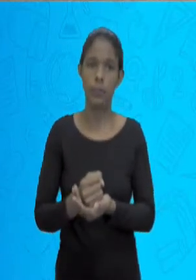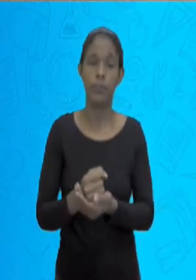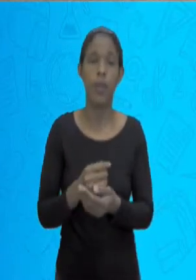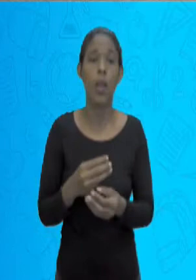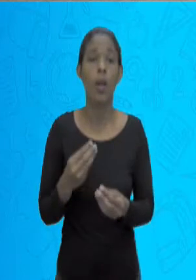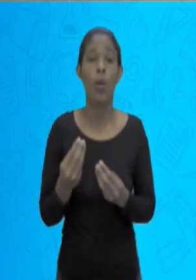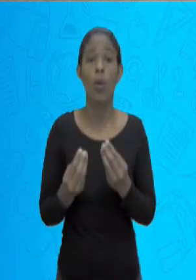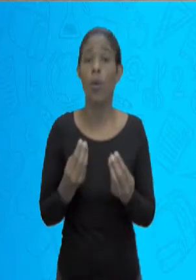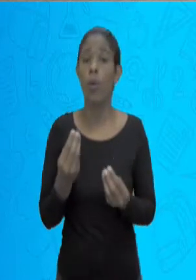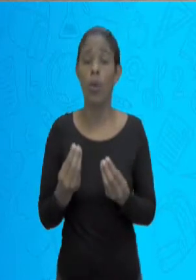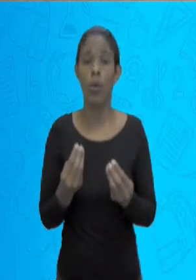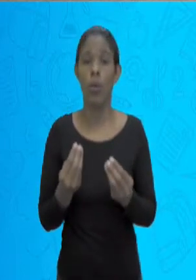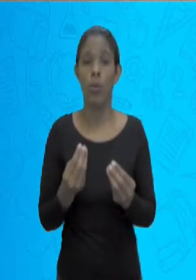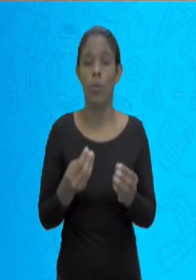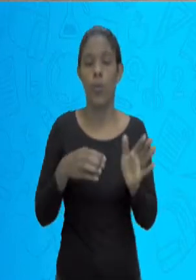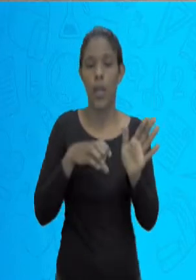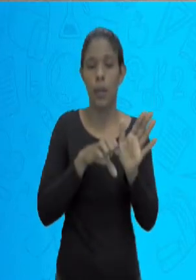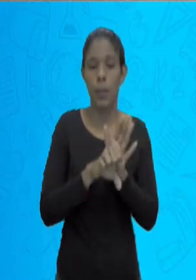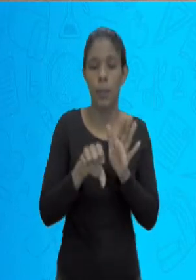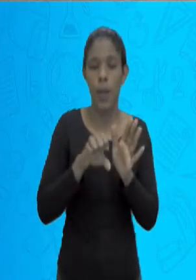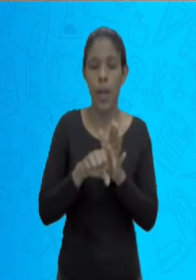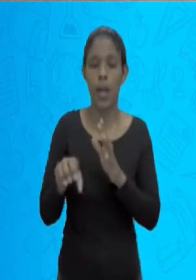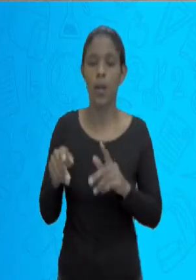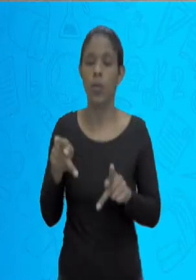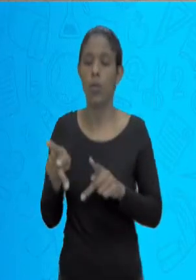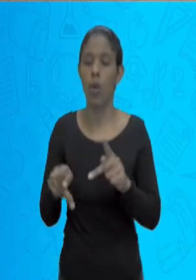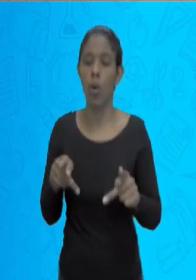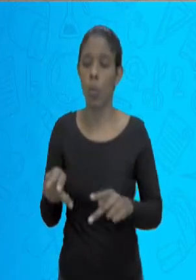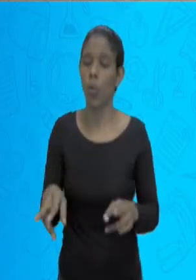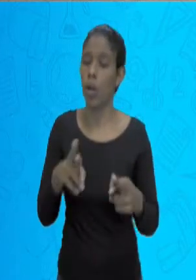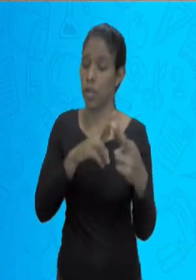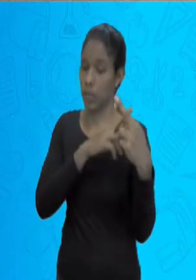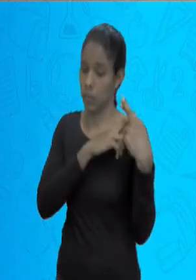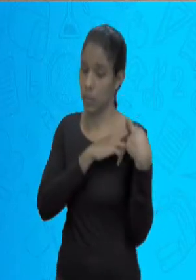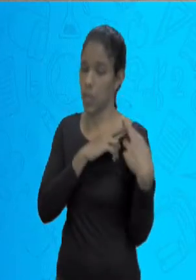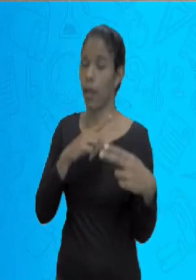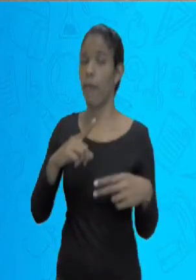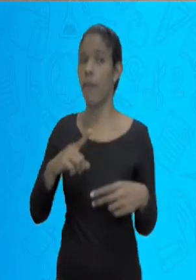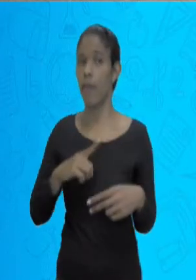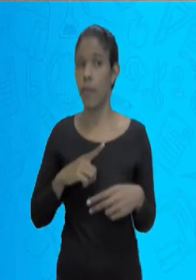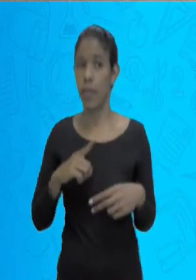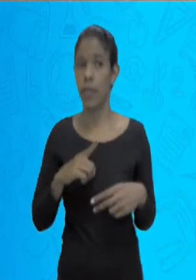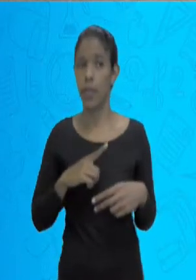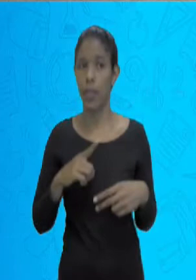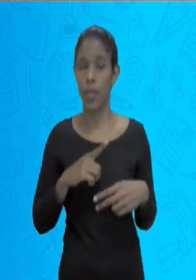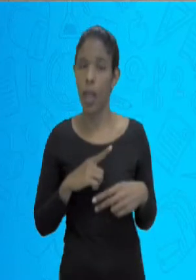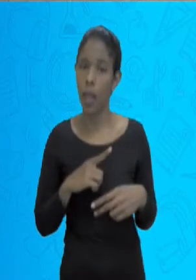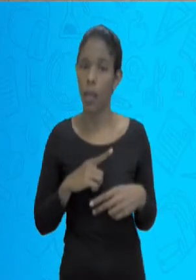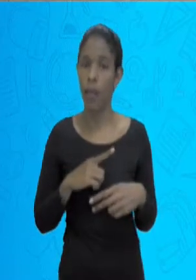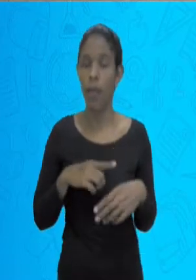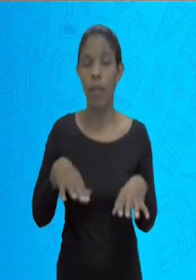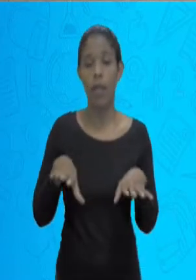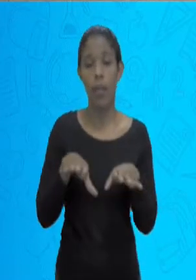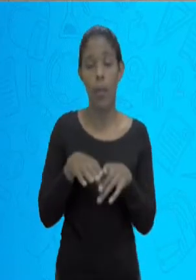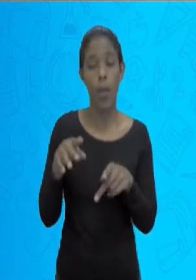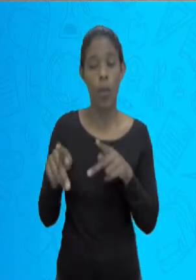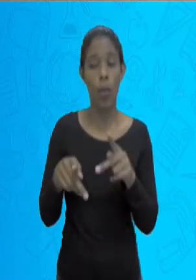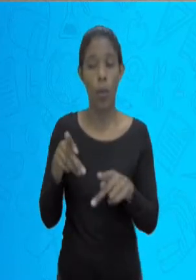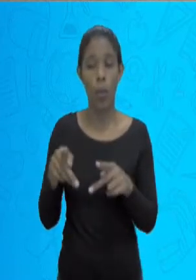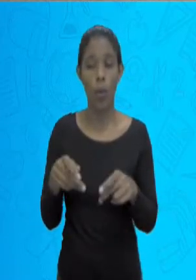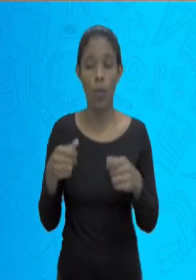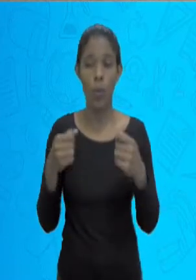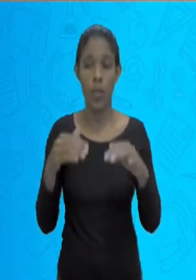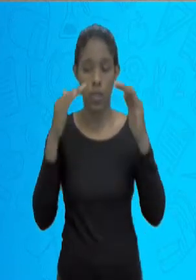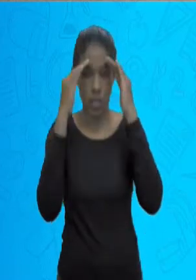com Deus e também para com o imperador. Procurou colocar o Papa sob sua tutela, a